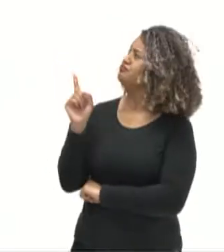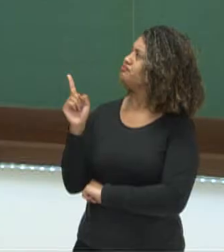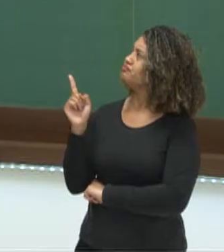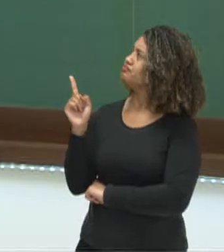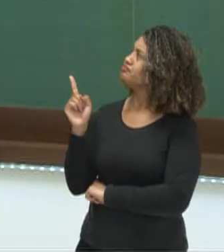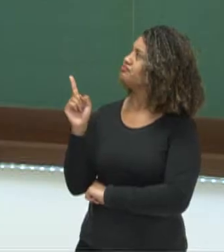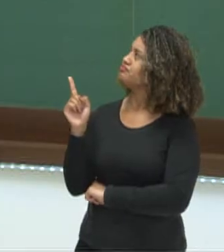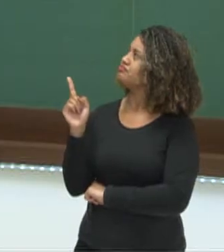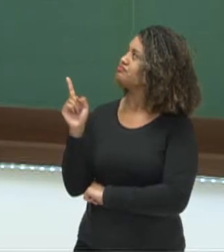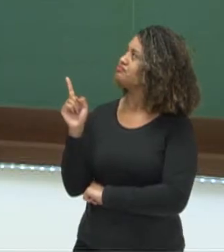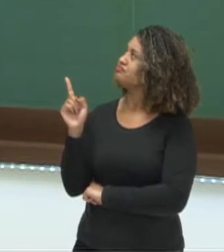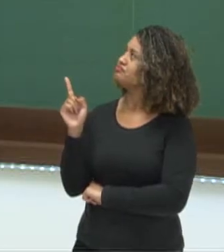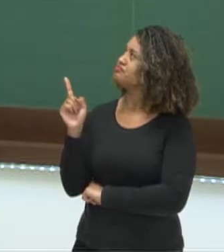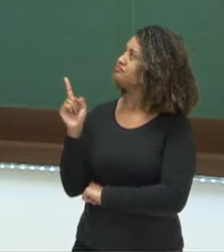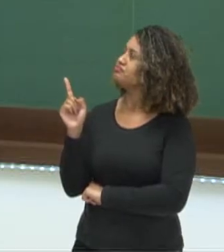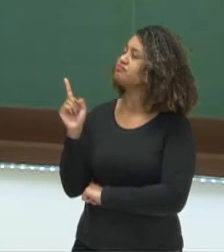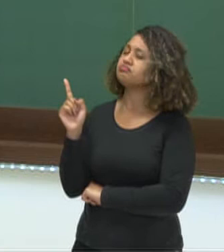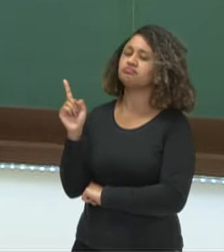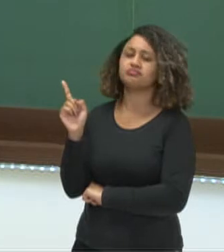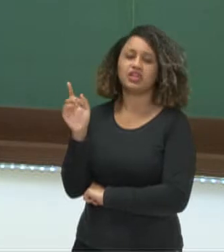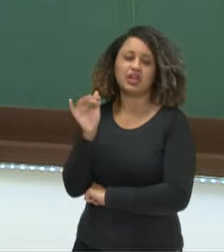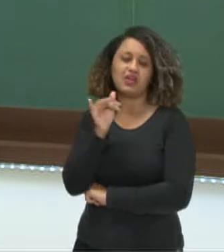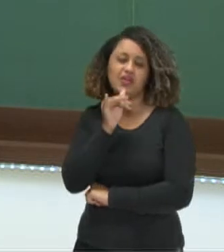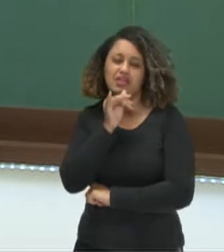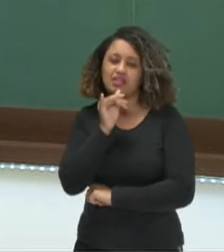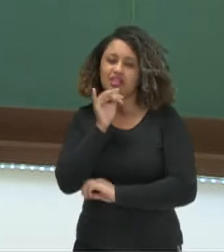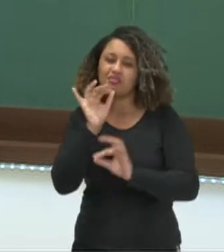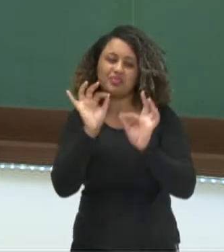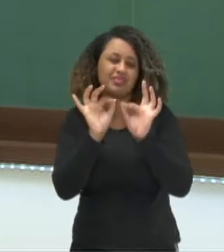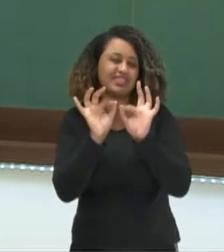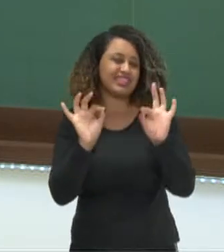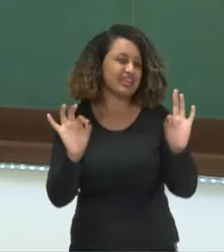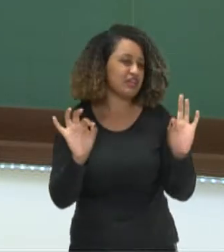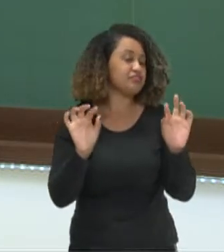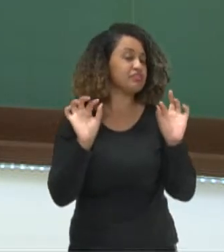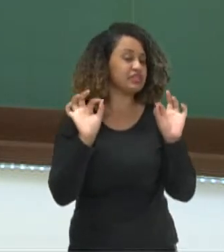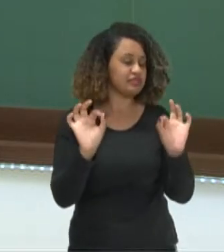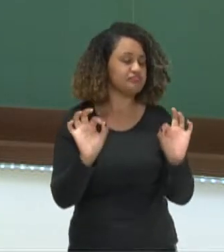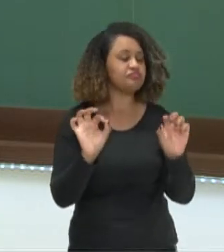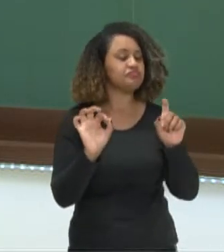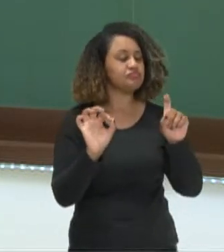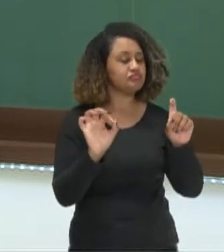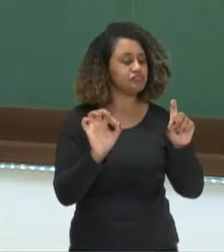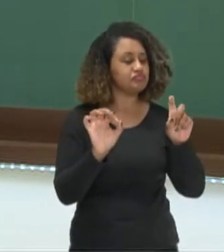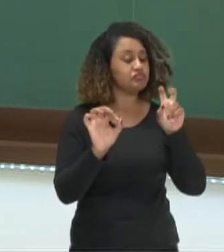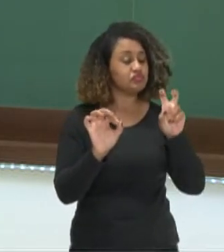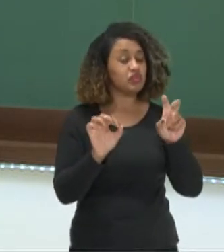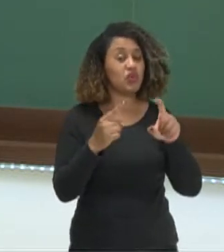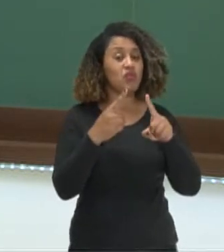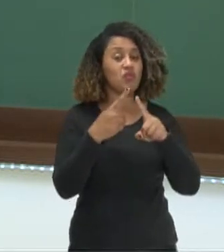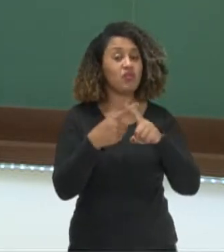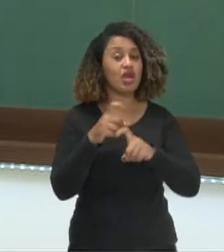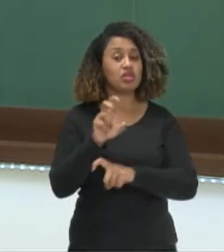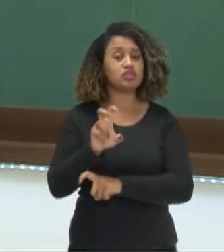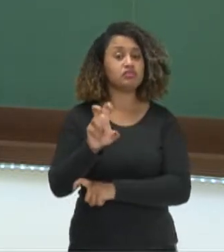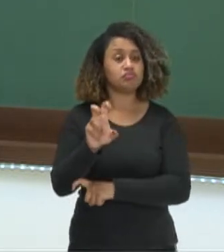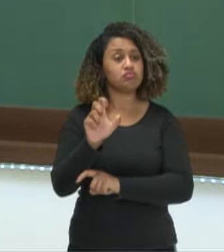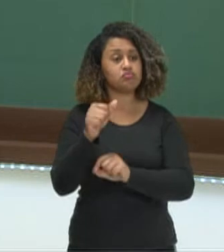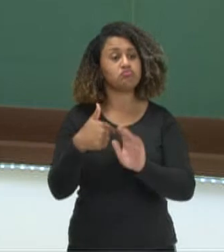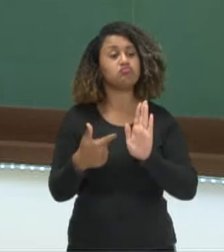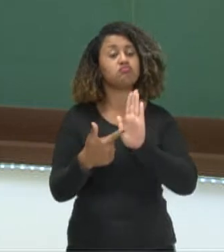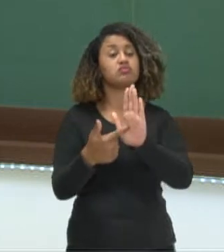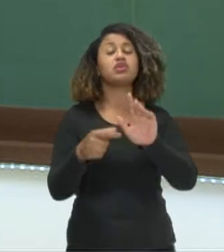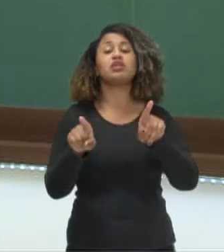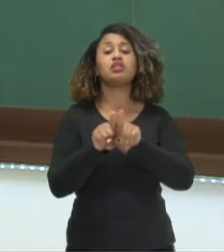simples, 5 vezes 5. Repare bem, 5 vezes 5 você pode